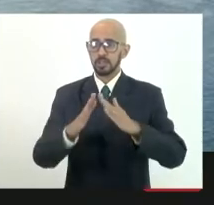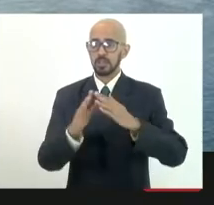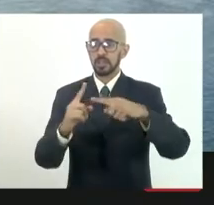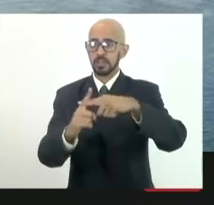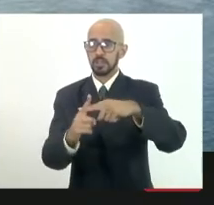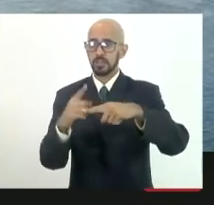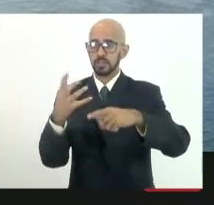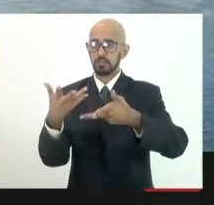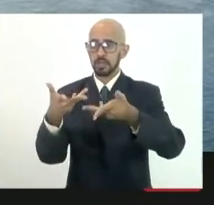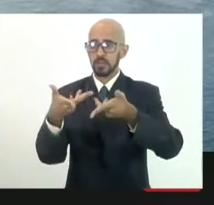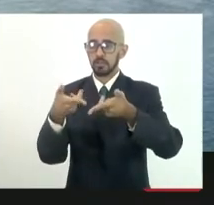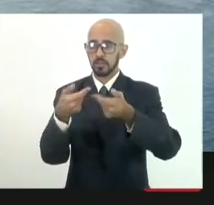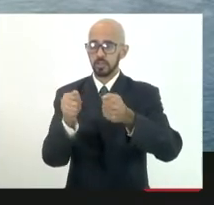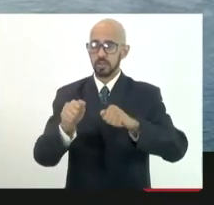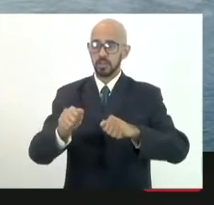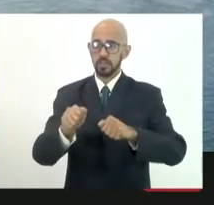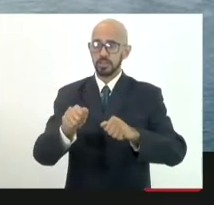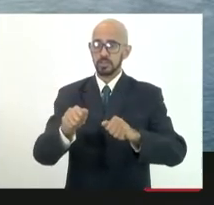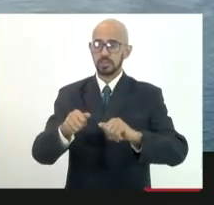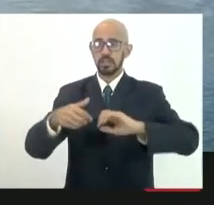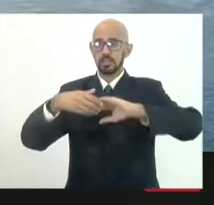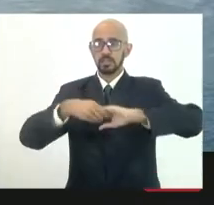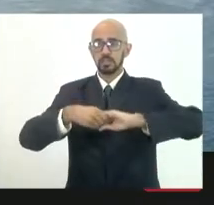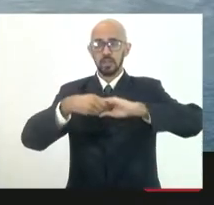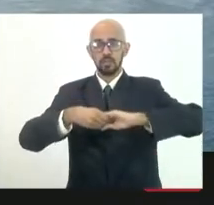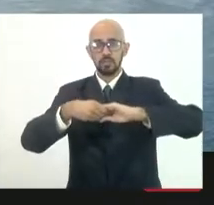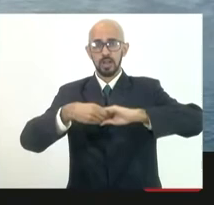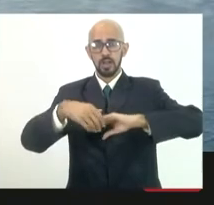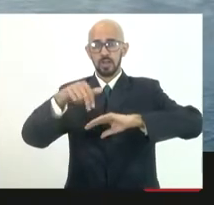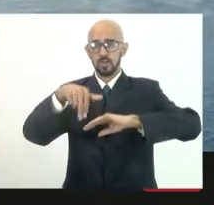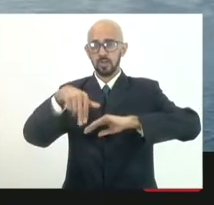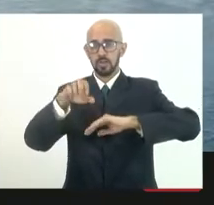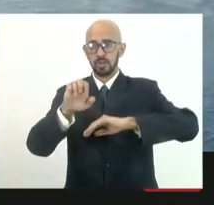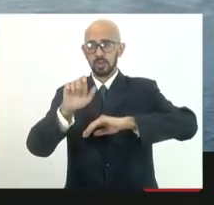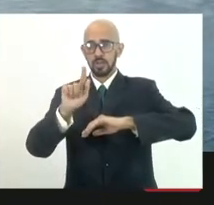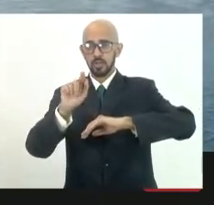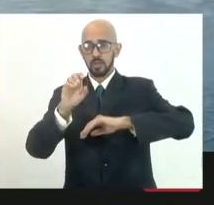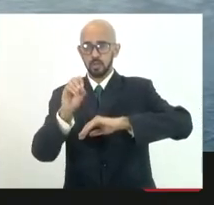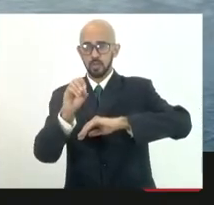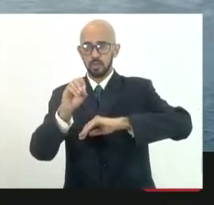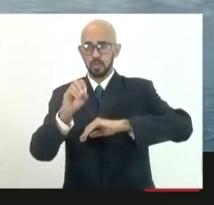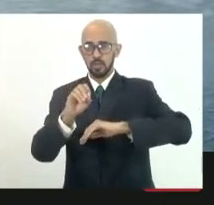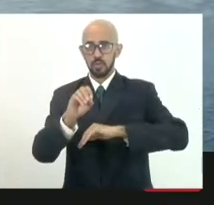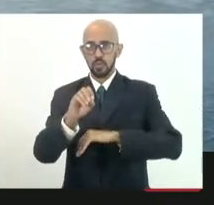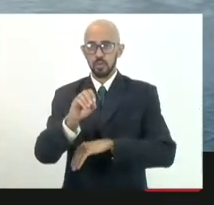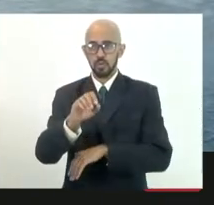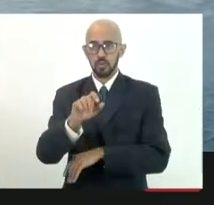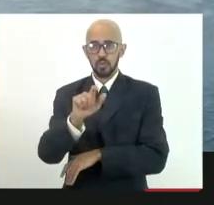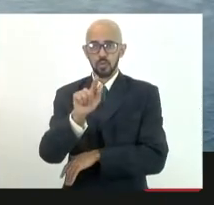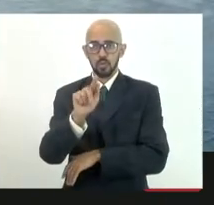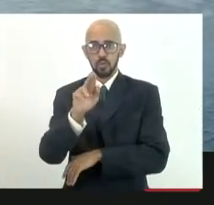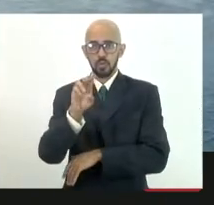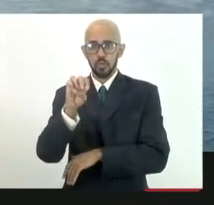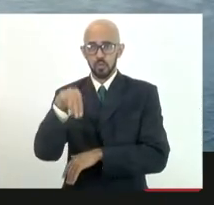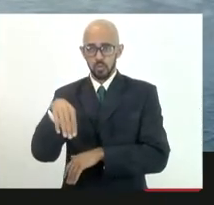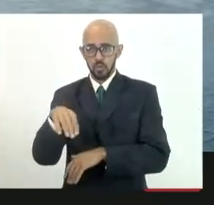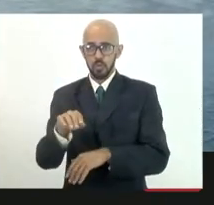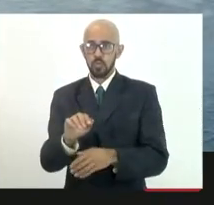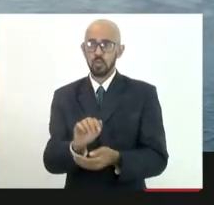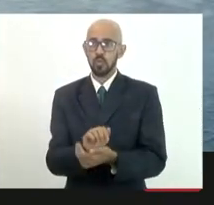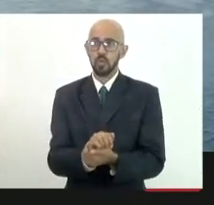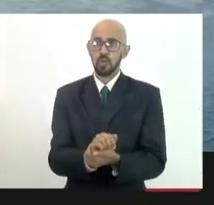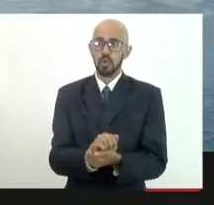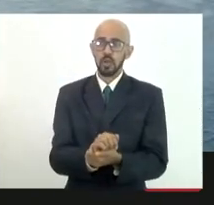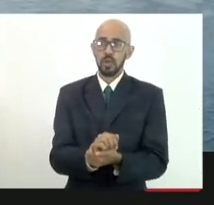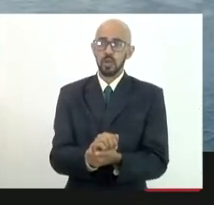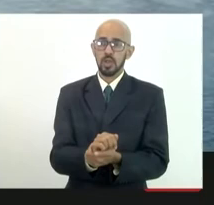maravilhosa. Saudar o Nego Gum, que a gente já conhece aí, já se conhece de algumas caminhadas e alguns